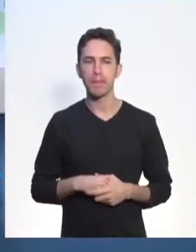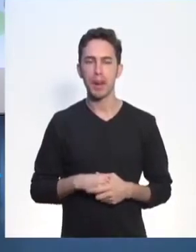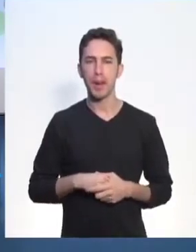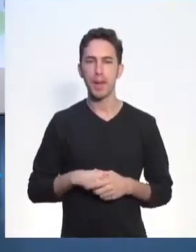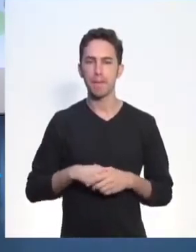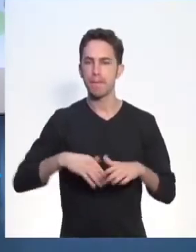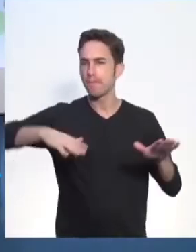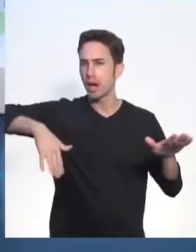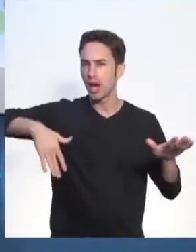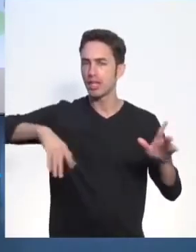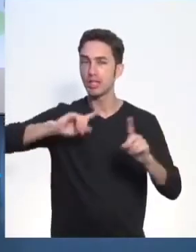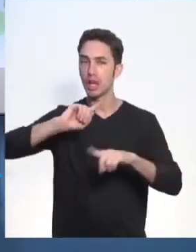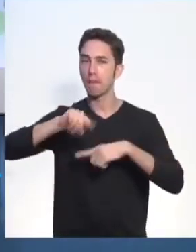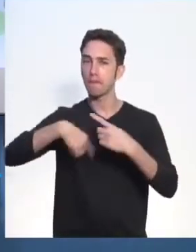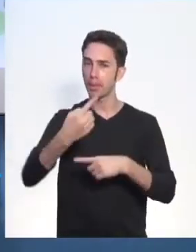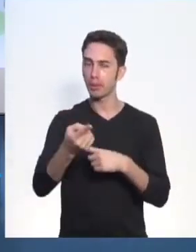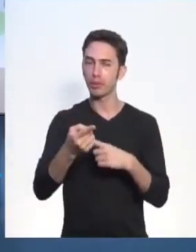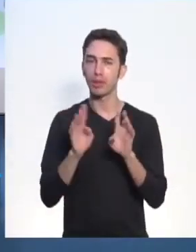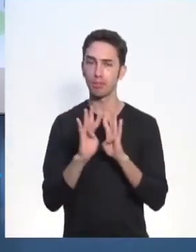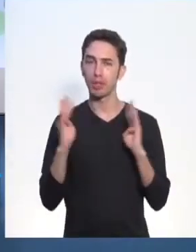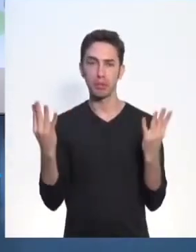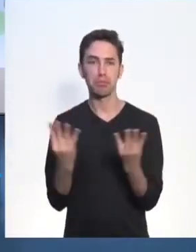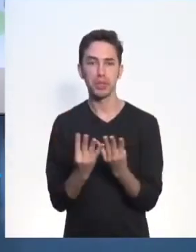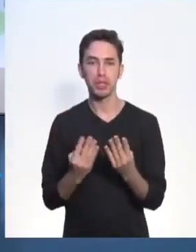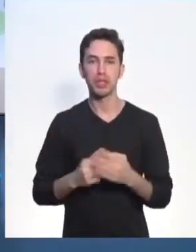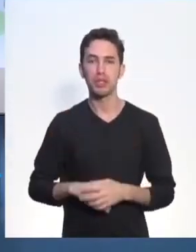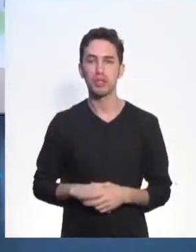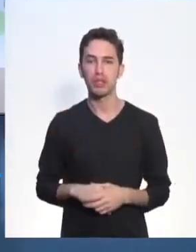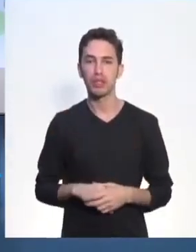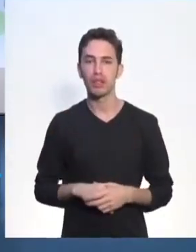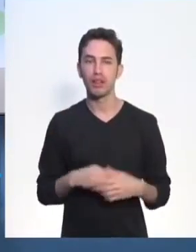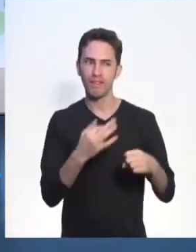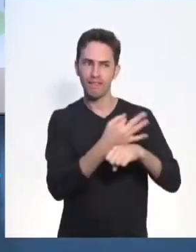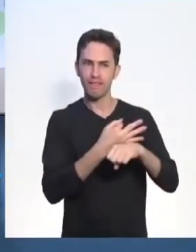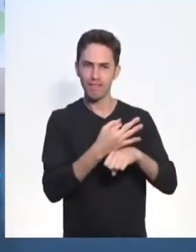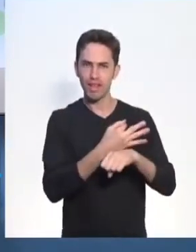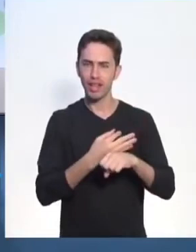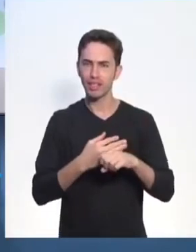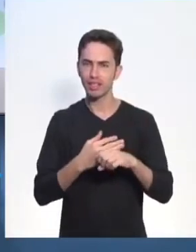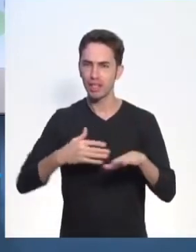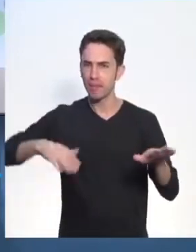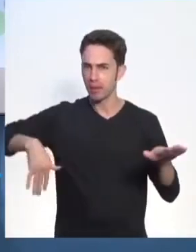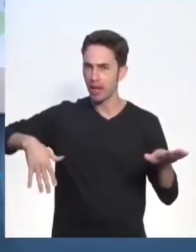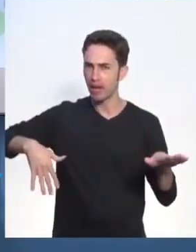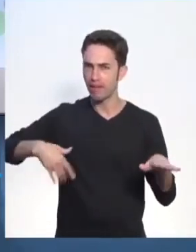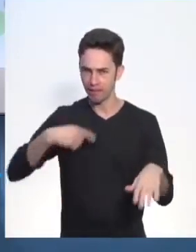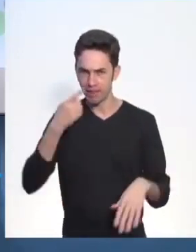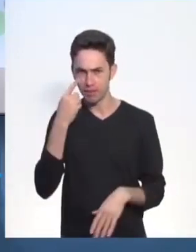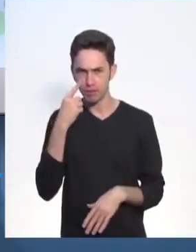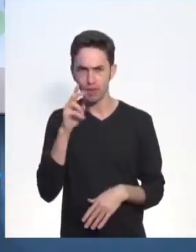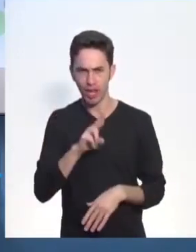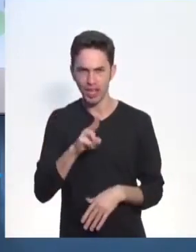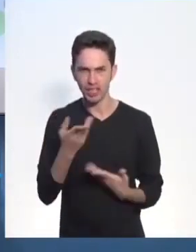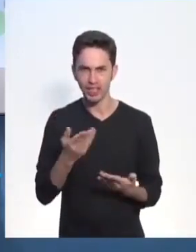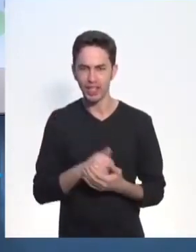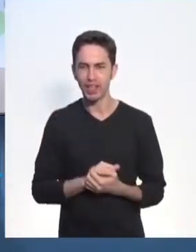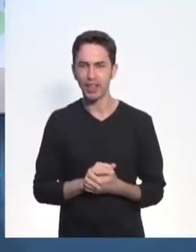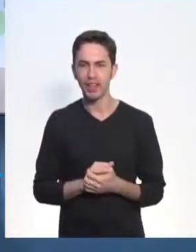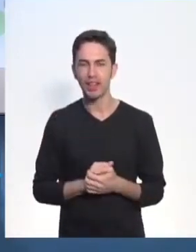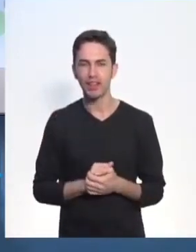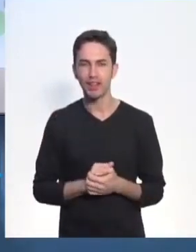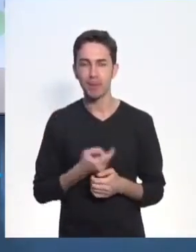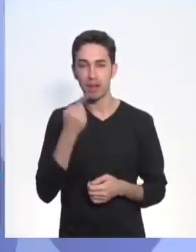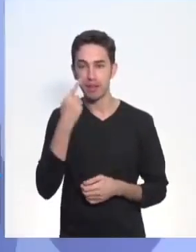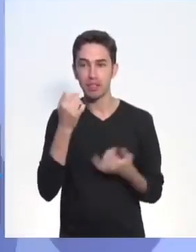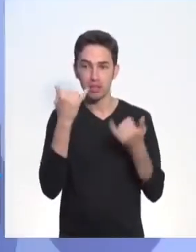pós-pandemia ou vamos usar aquele outro lá? Tem aqui férias na praia. Vamos colocar esse? para ver o que vai aparecer nessa notícia? Sim, para